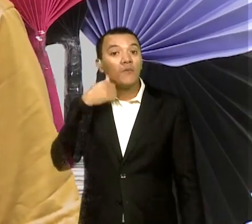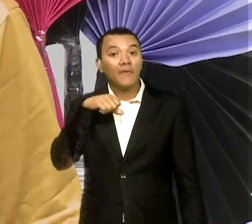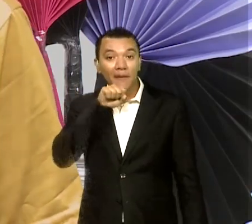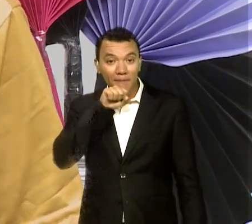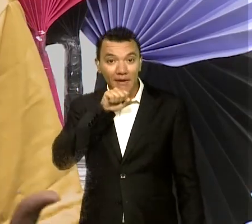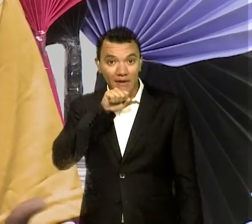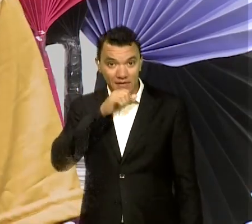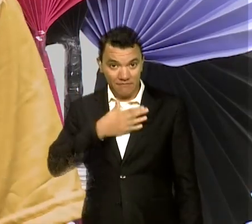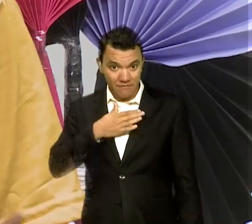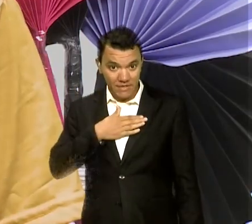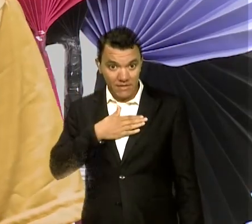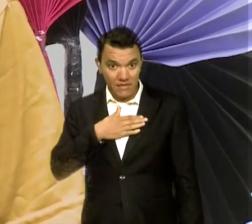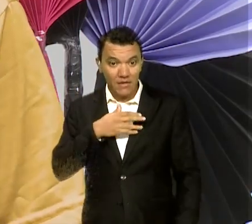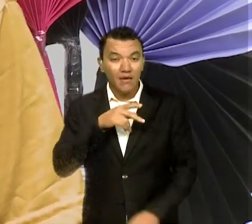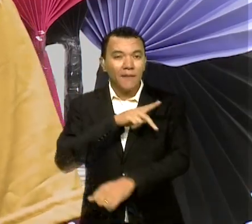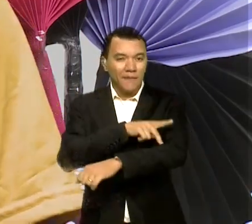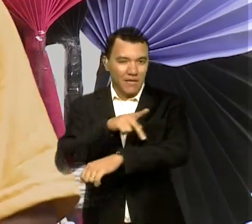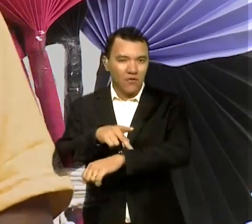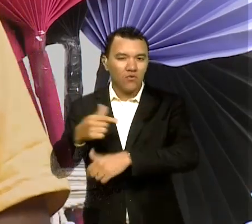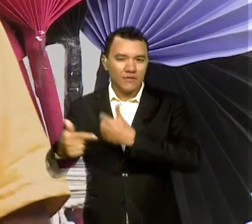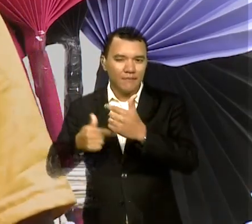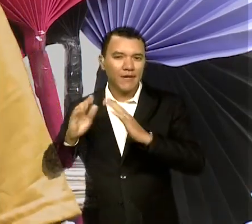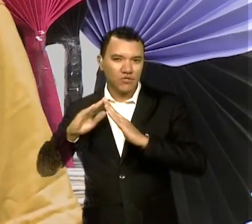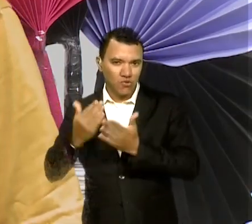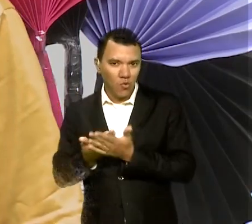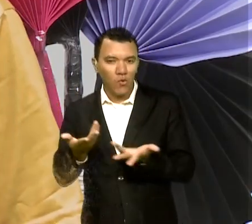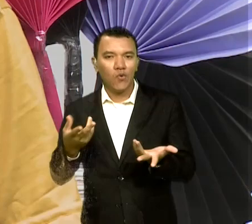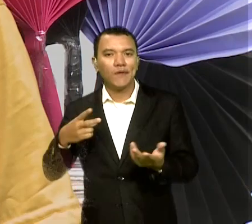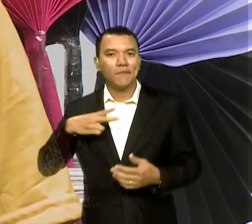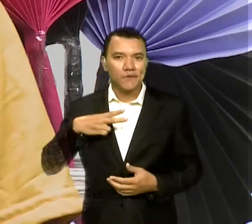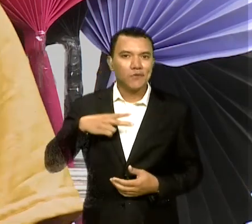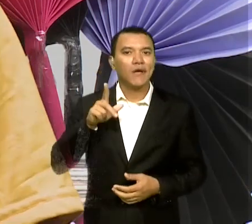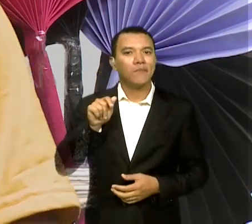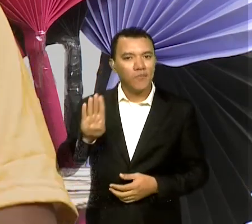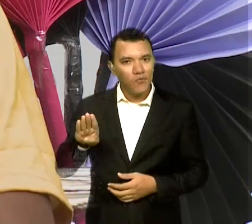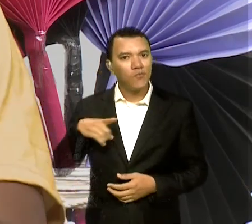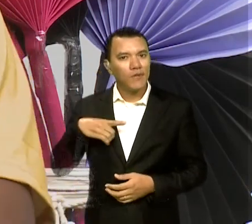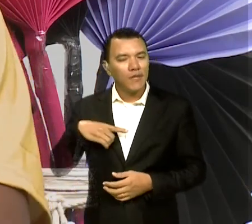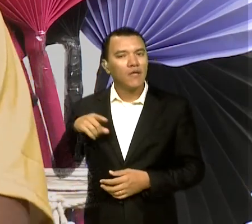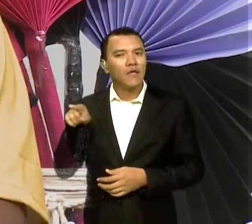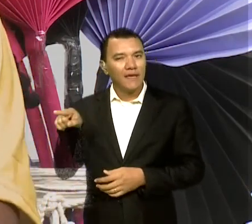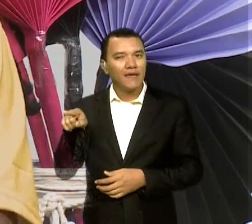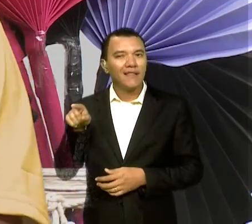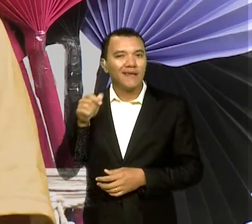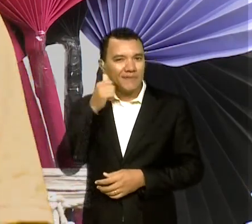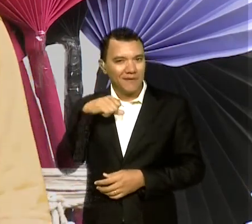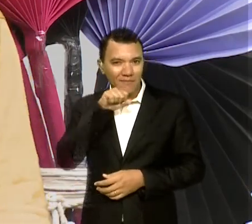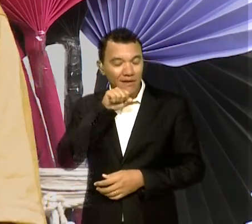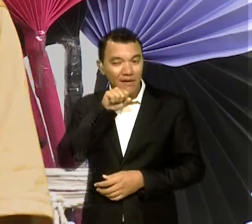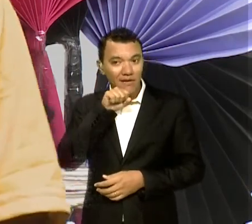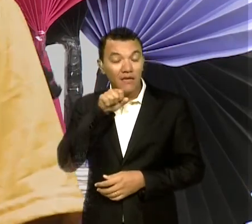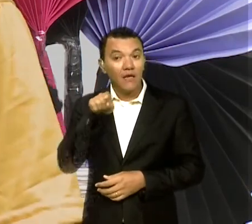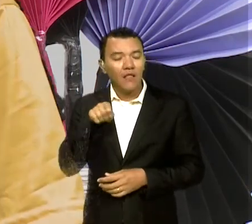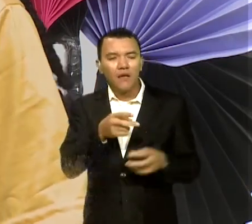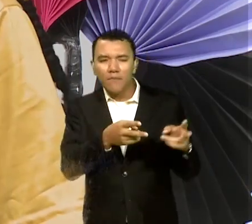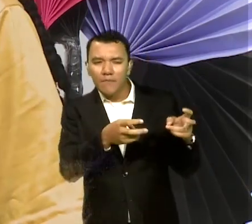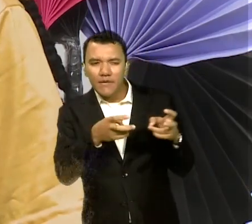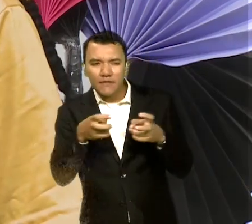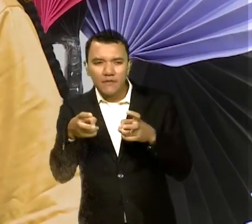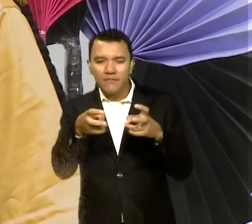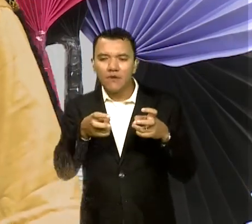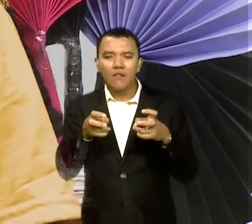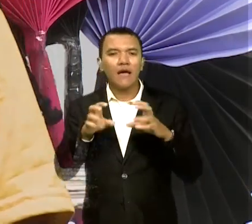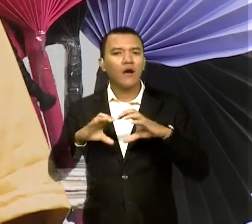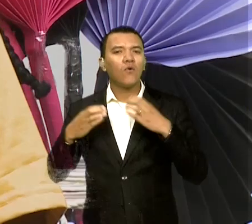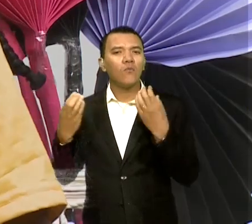pedagoga, sempre trabalhou em escolas, tanto públicas e particulares, mas ela sempre percebeu a necessidade da nossa